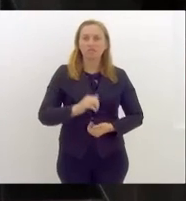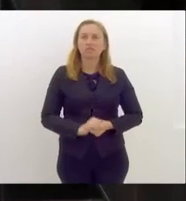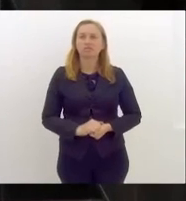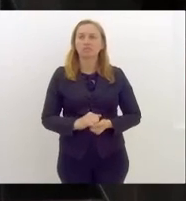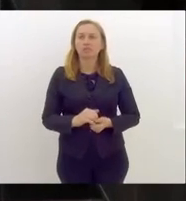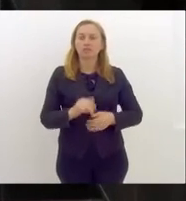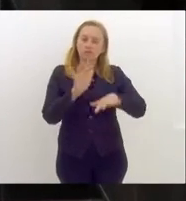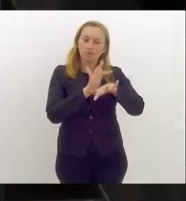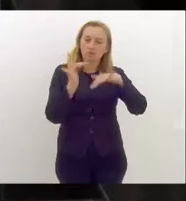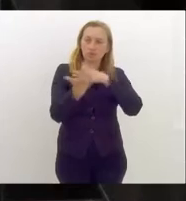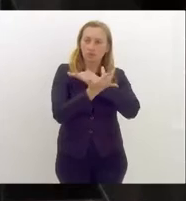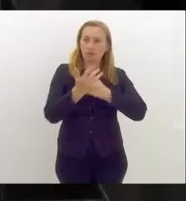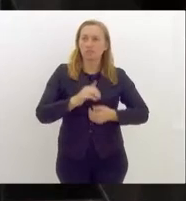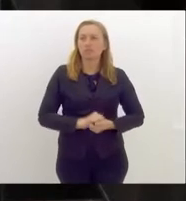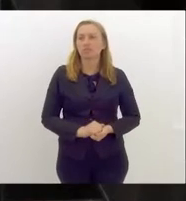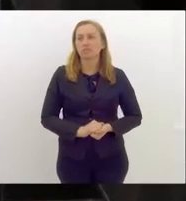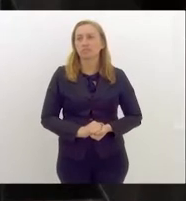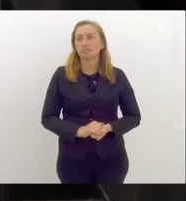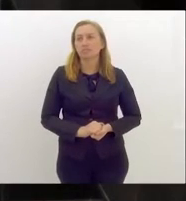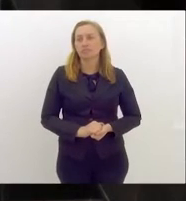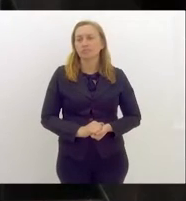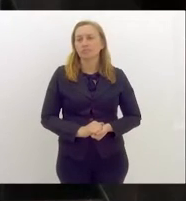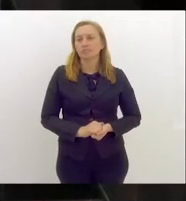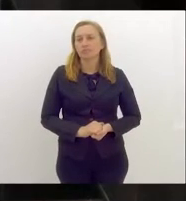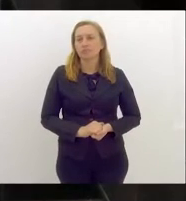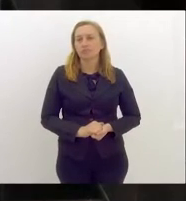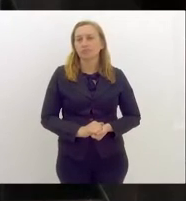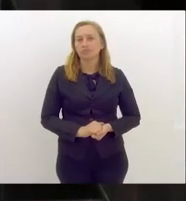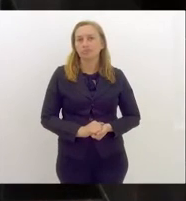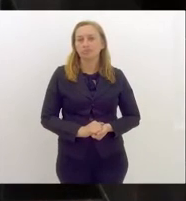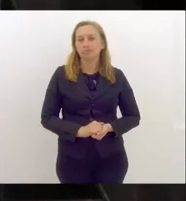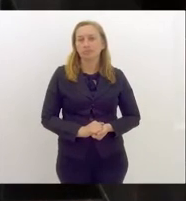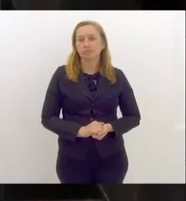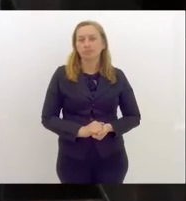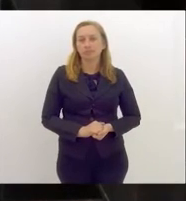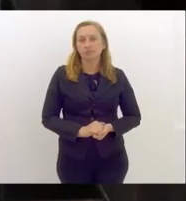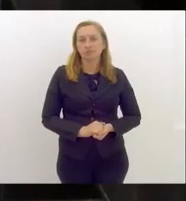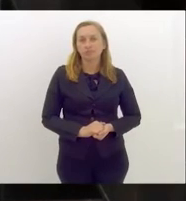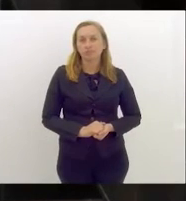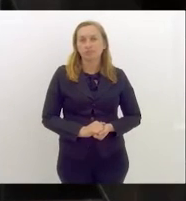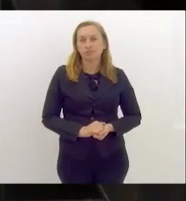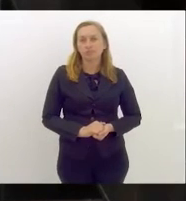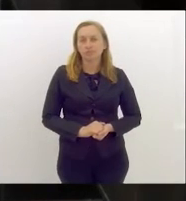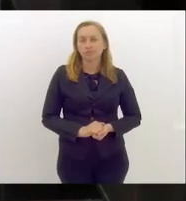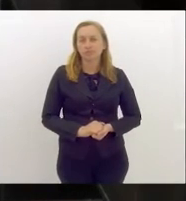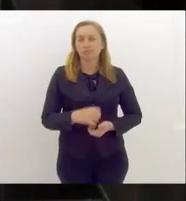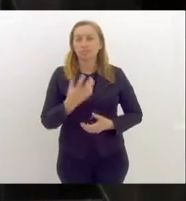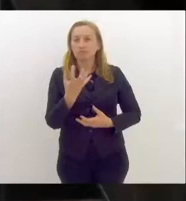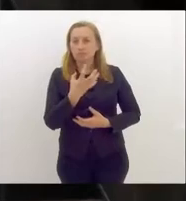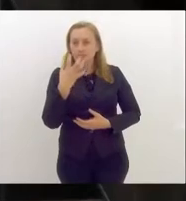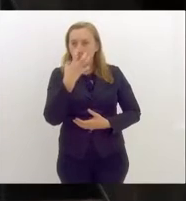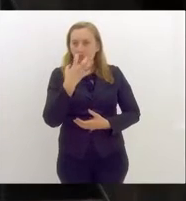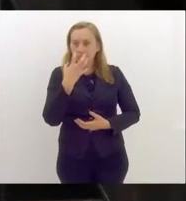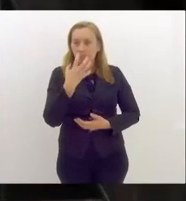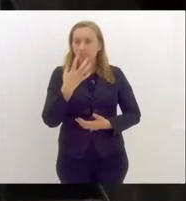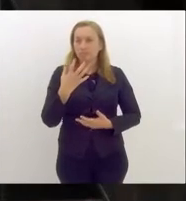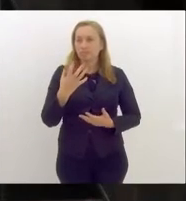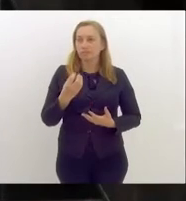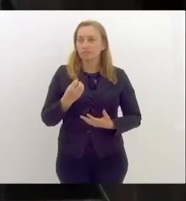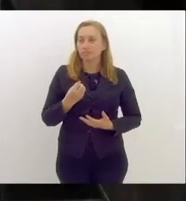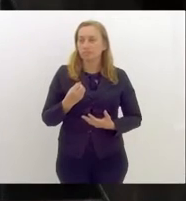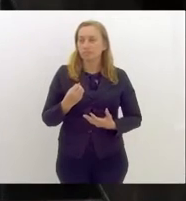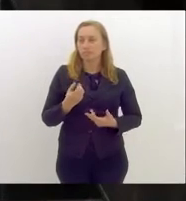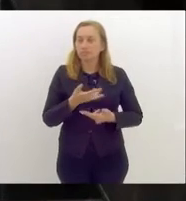social dizendo ir parafraseando né uma um sucesso que ela cantou tão brilhantemente